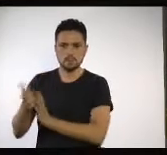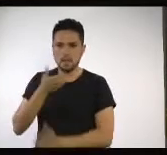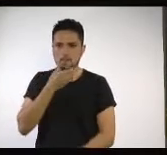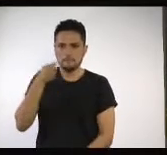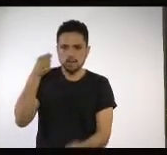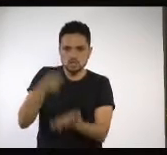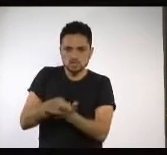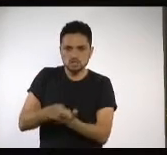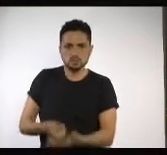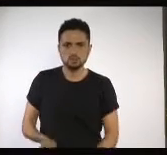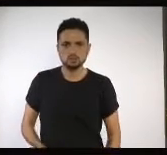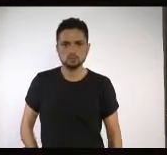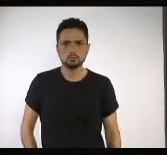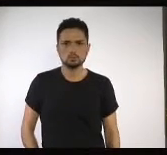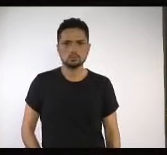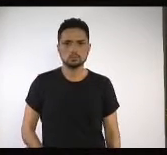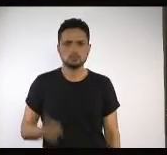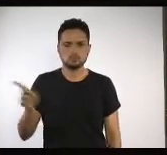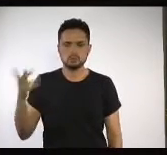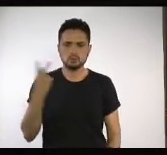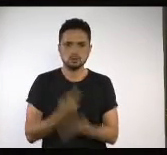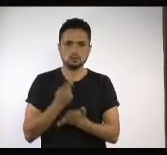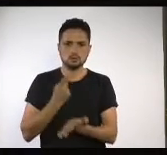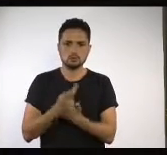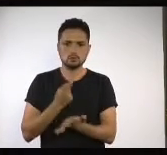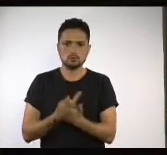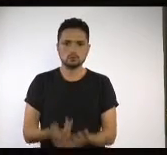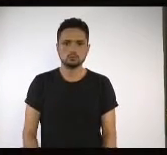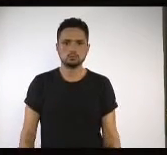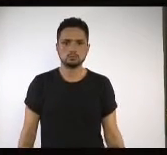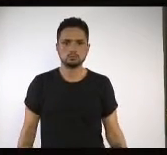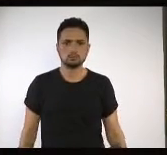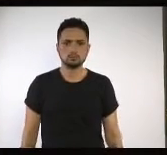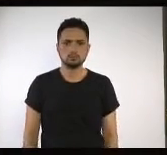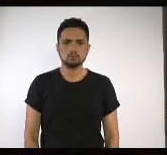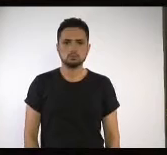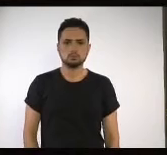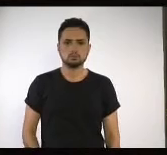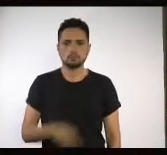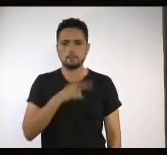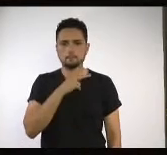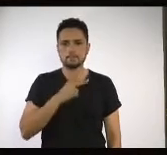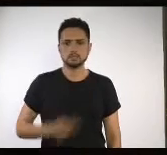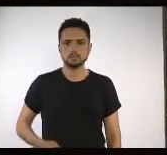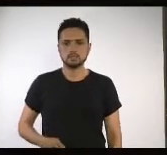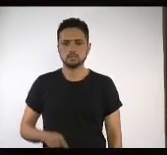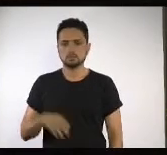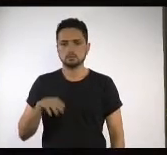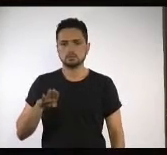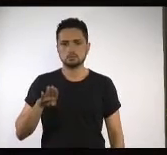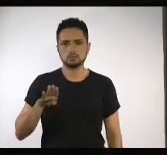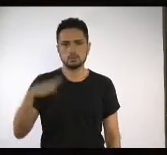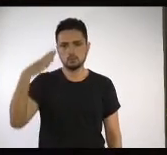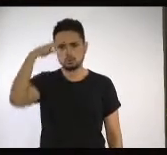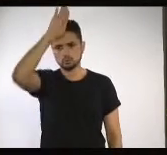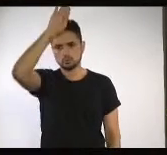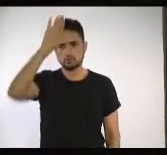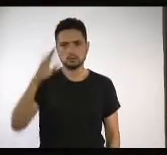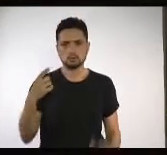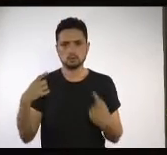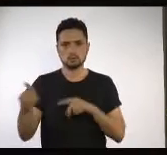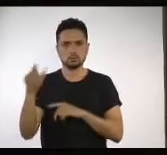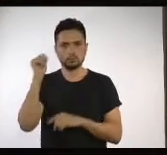machista, chauvinista, por parte do presidente Bolsonaro, contra essa jornalista, fazendo